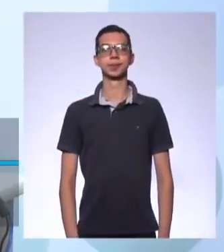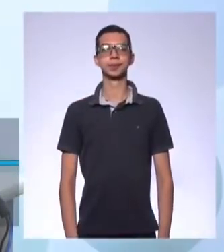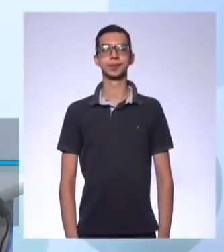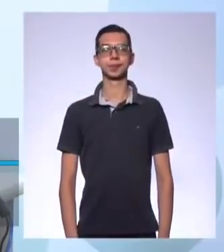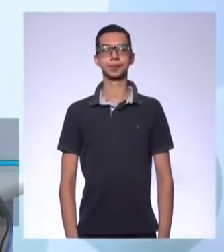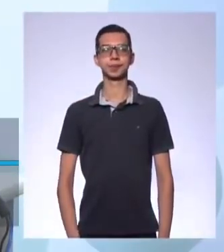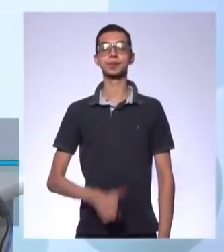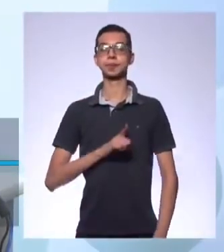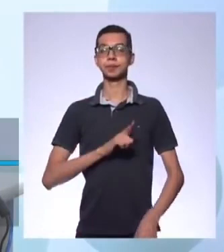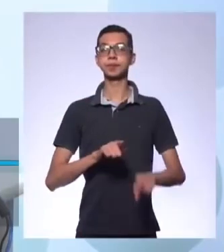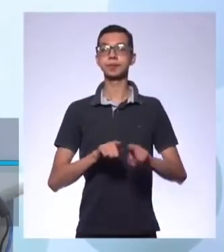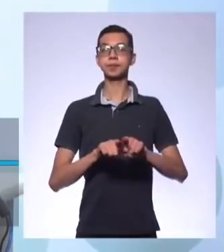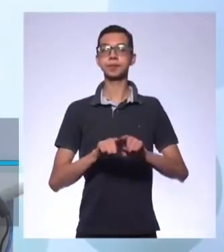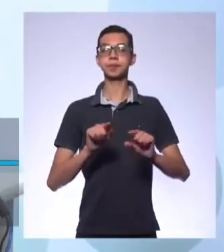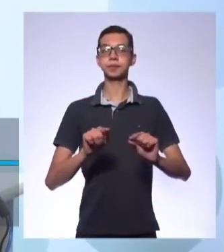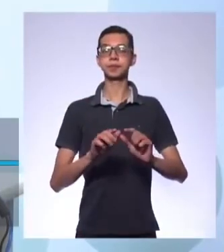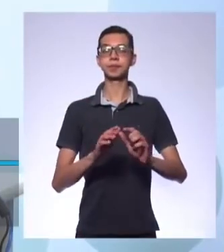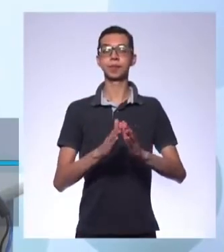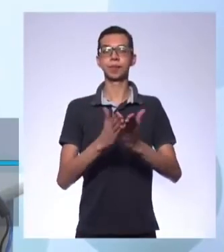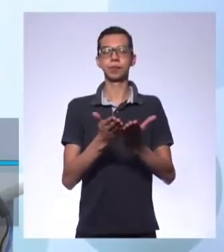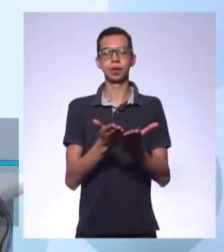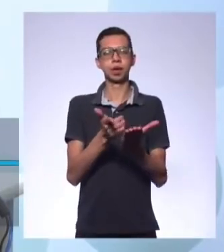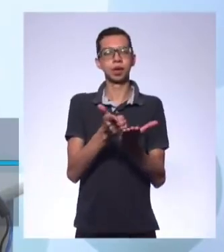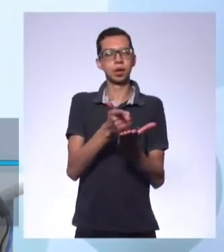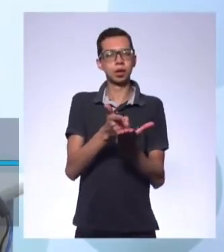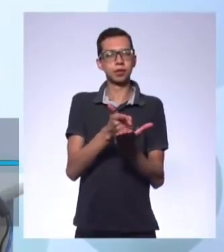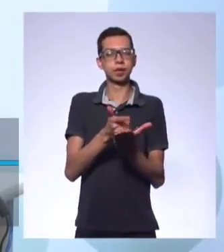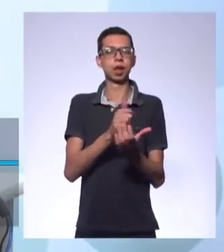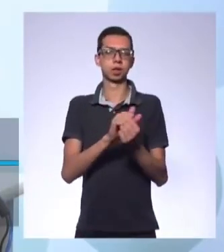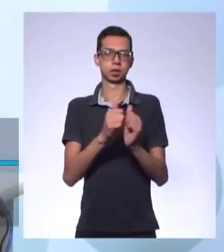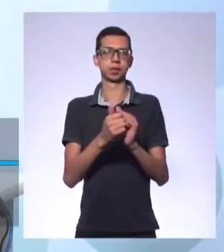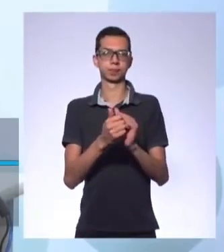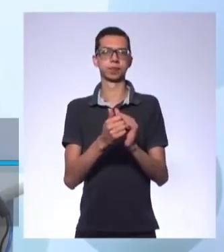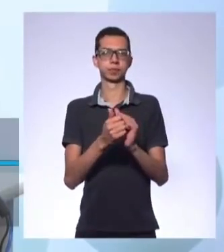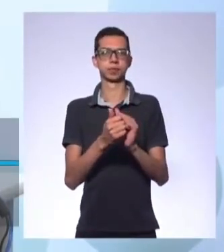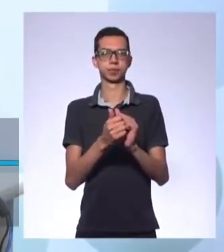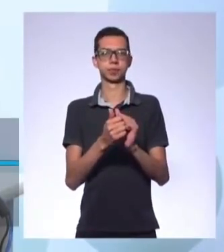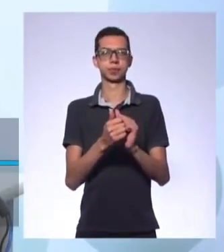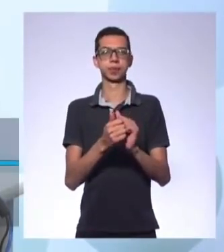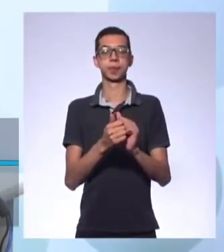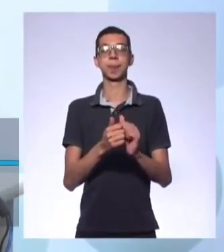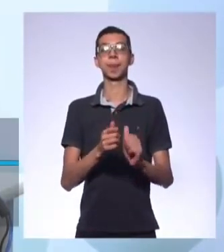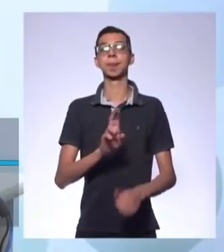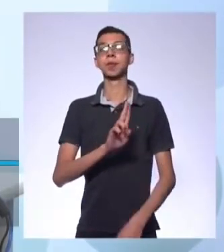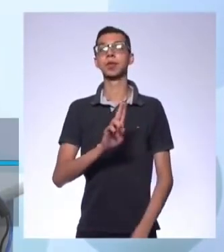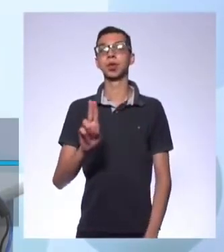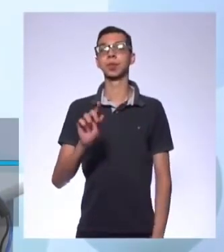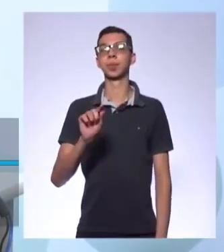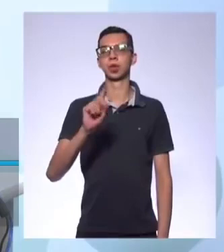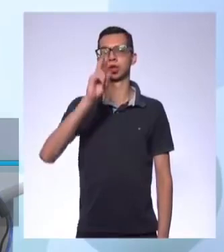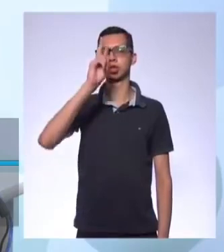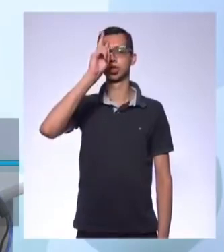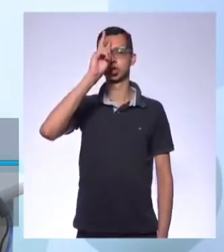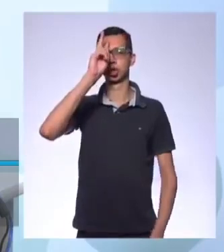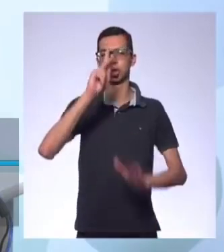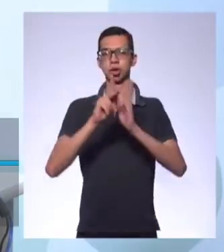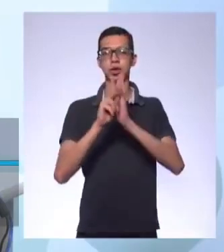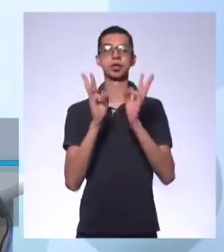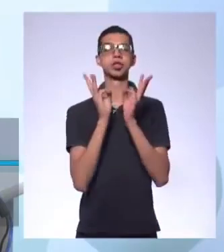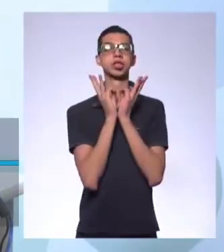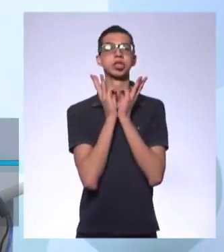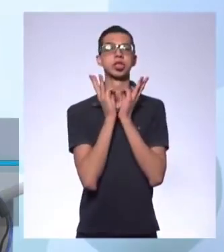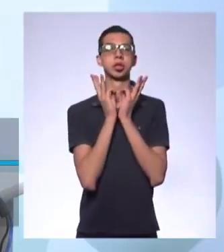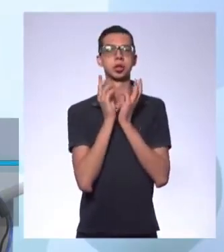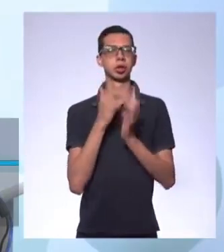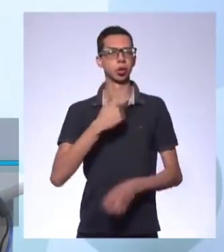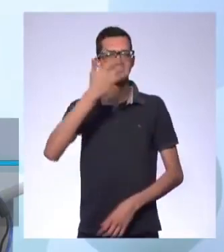um livrinho que ele é adaptado para eles, né? Um que chama Histórias de Shakespeare. Eu não sei se vocês já devem ter